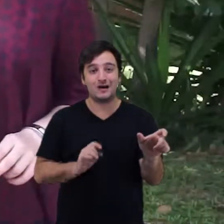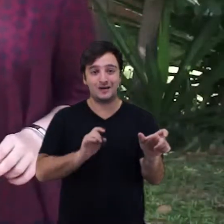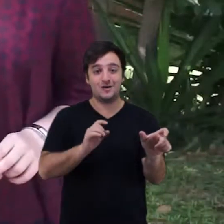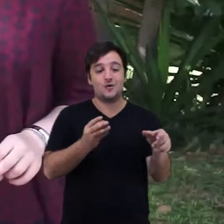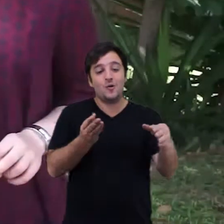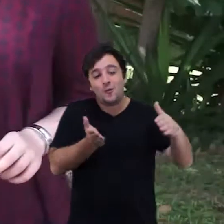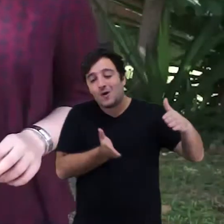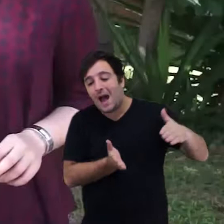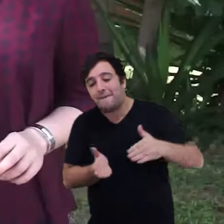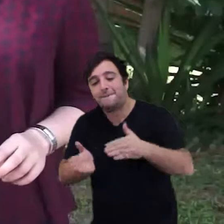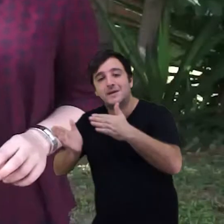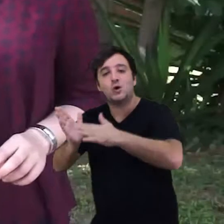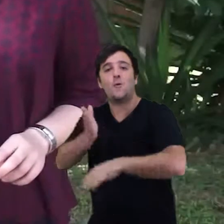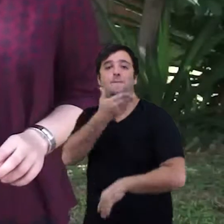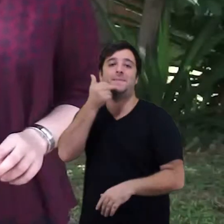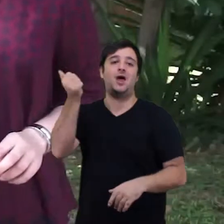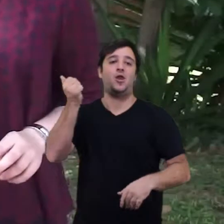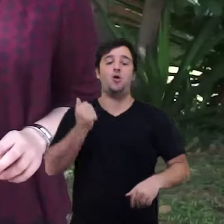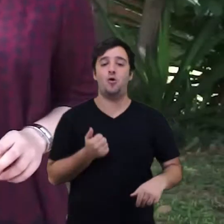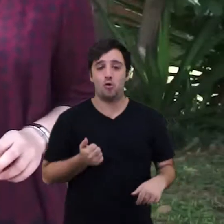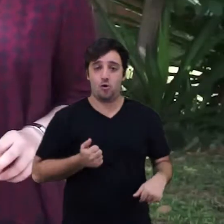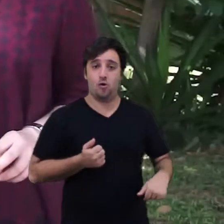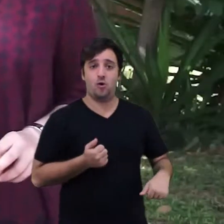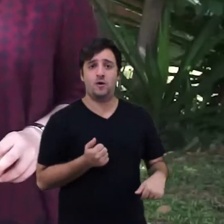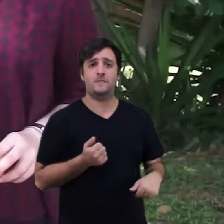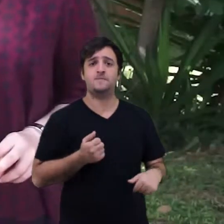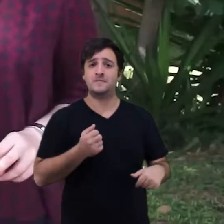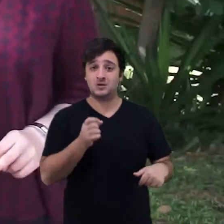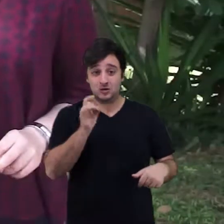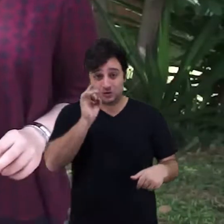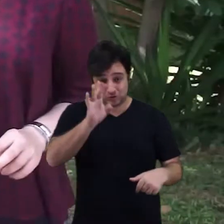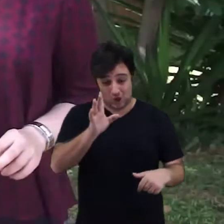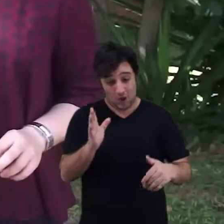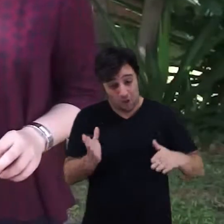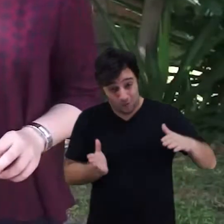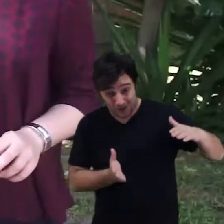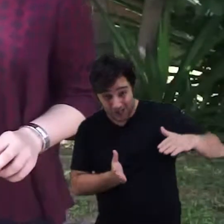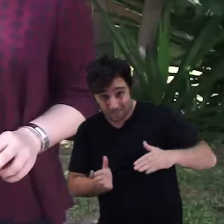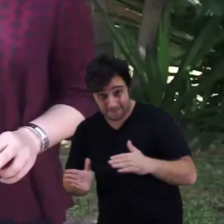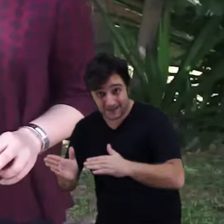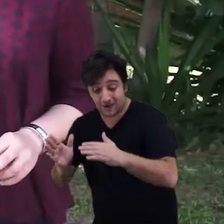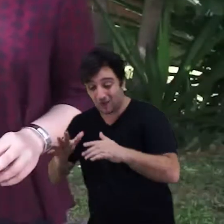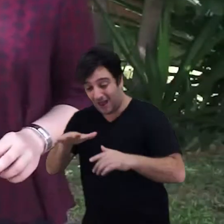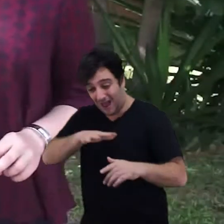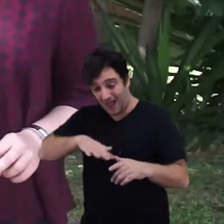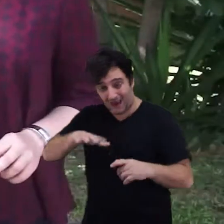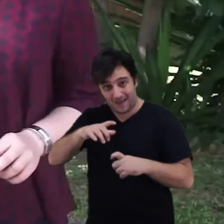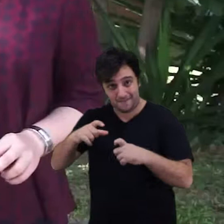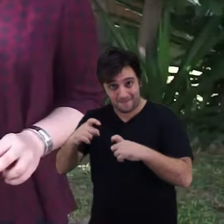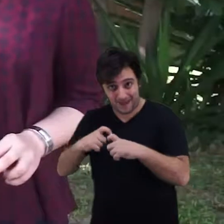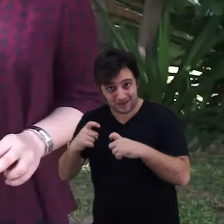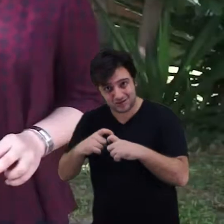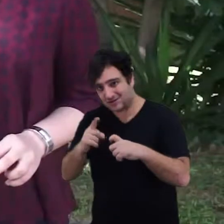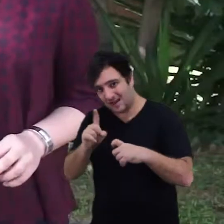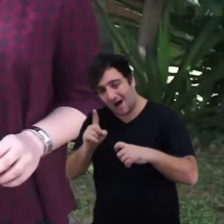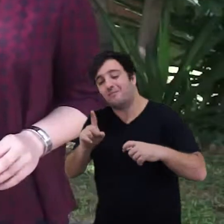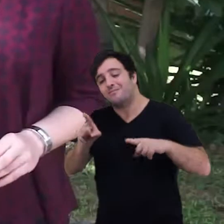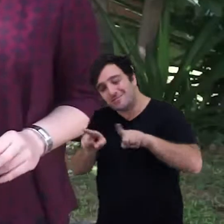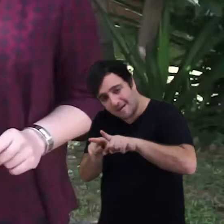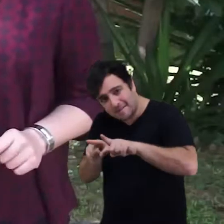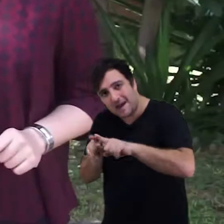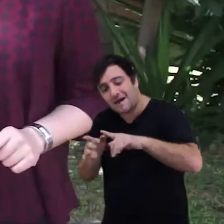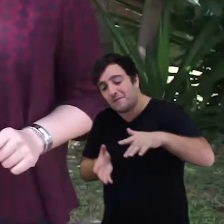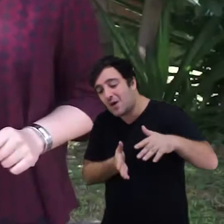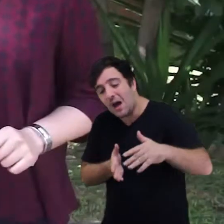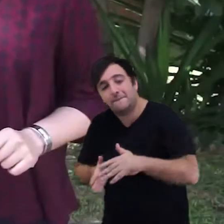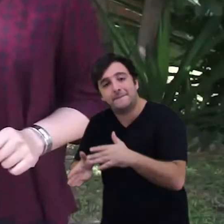olhe, pense e criticamente avalie as possibilidades de intervenção, de acolhimento e